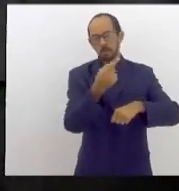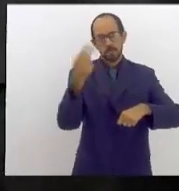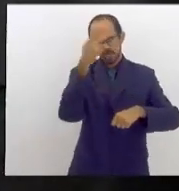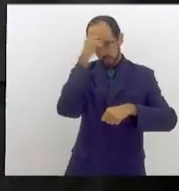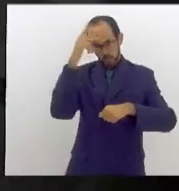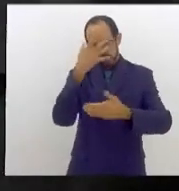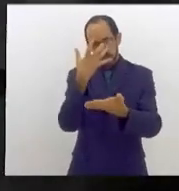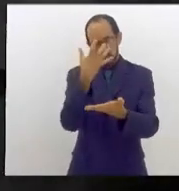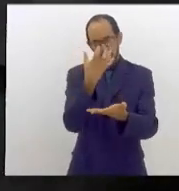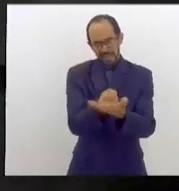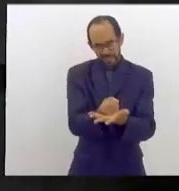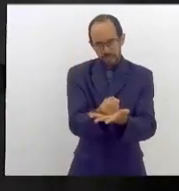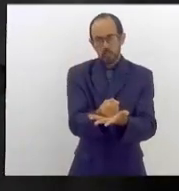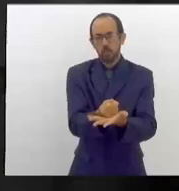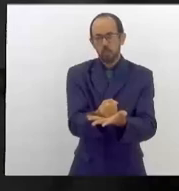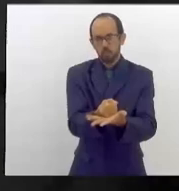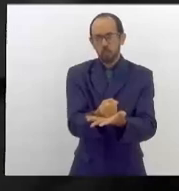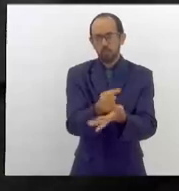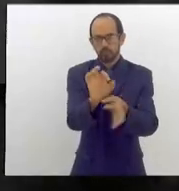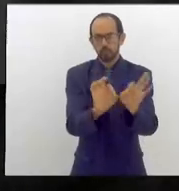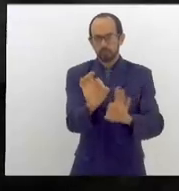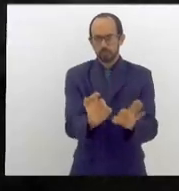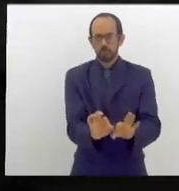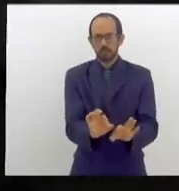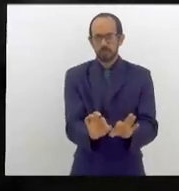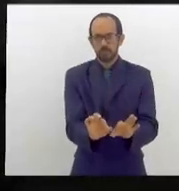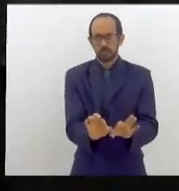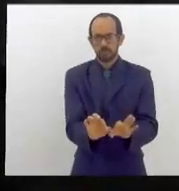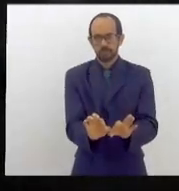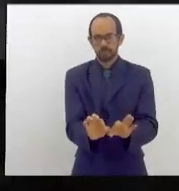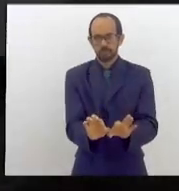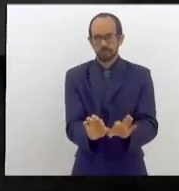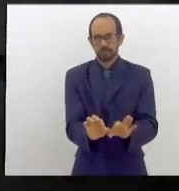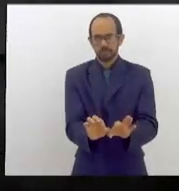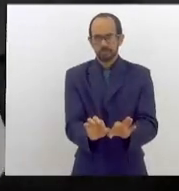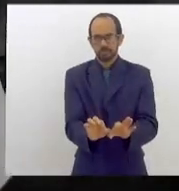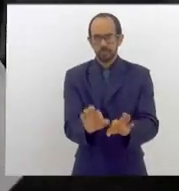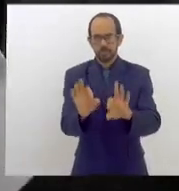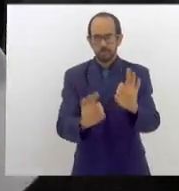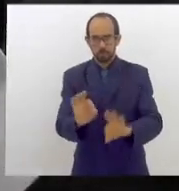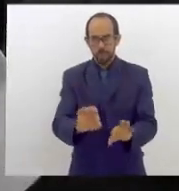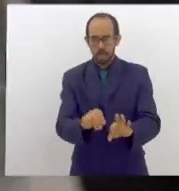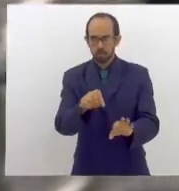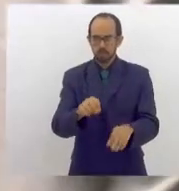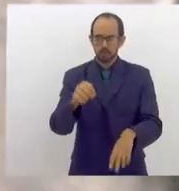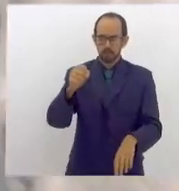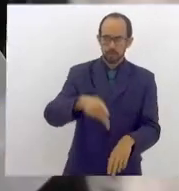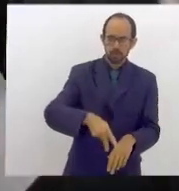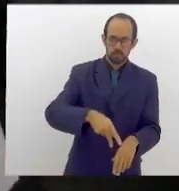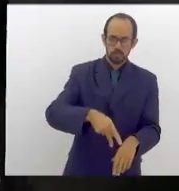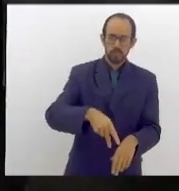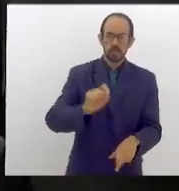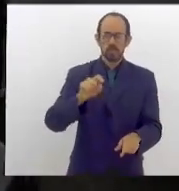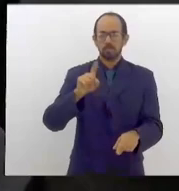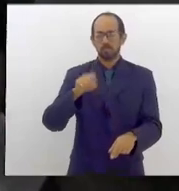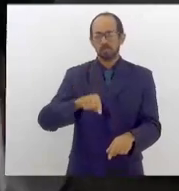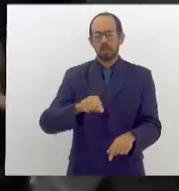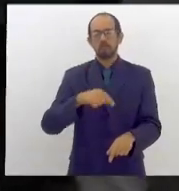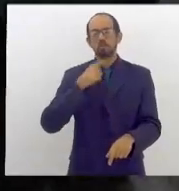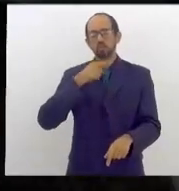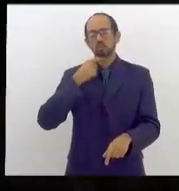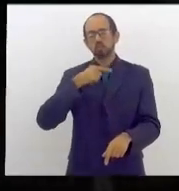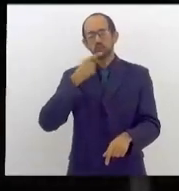desse projeto né Desse plano de previdência que é sem dúvida nenhuma um plano